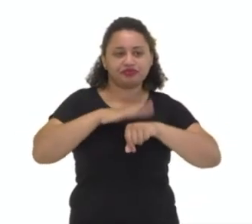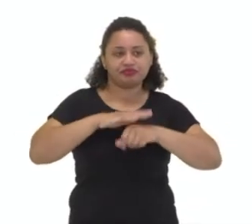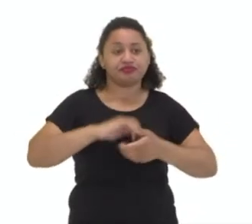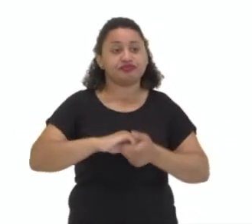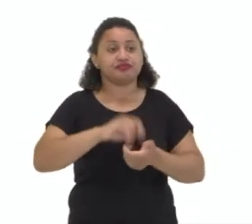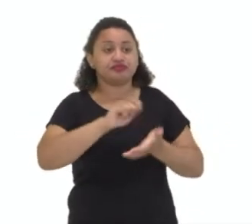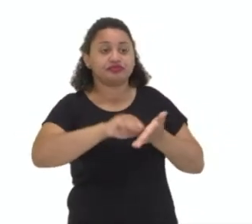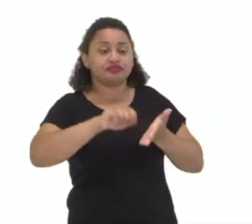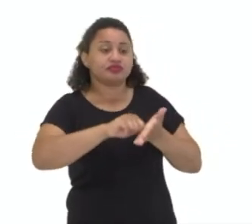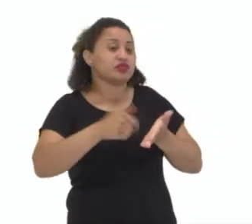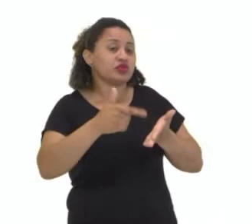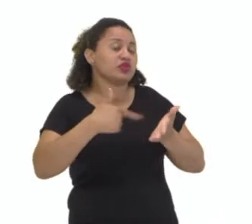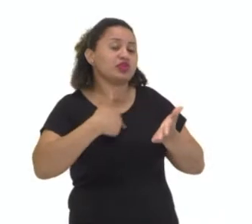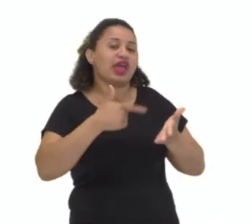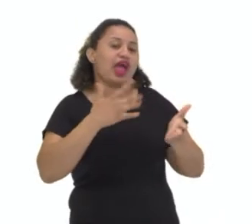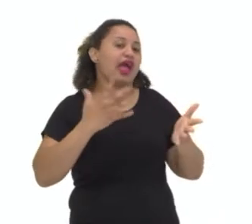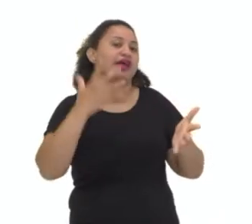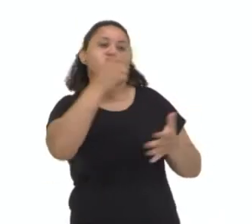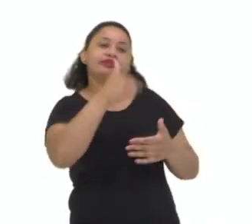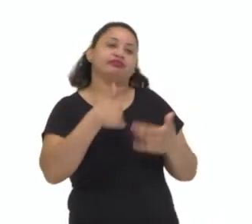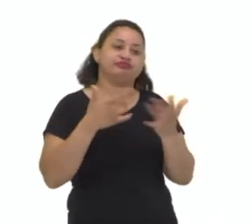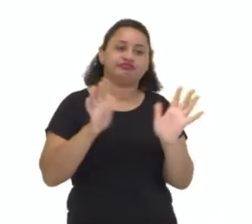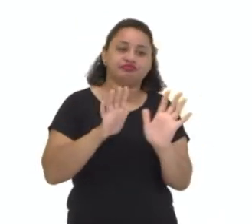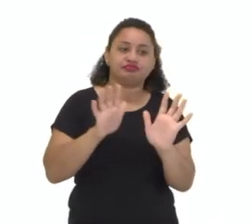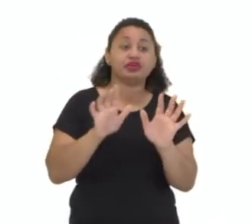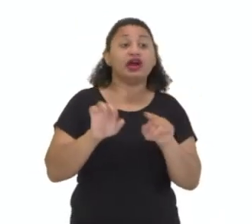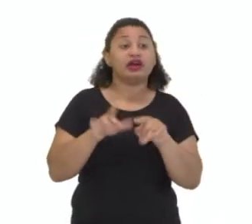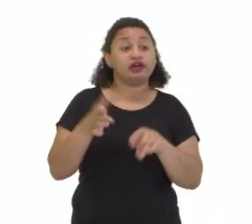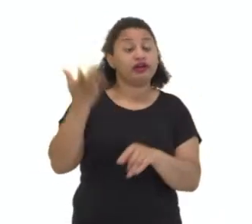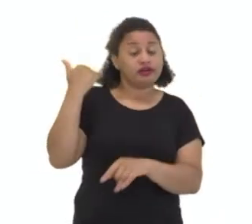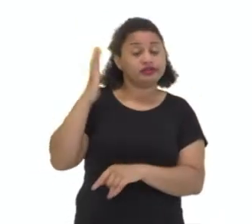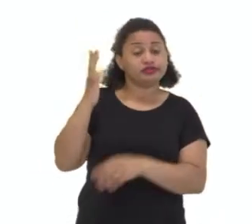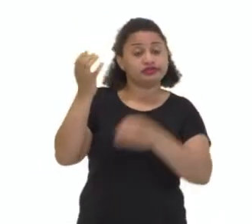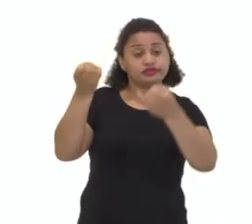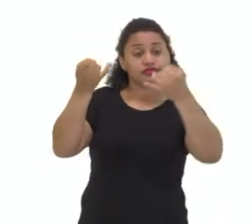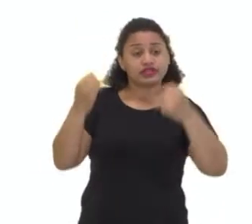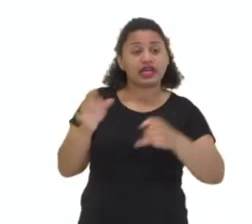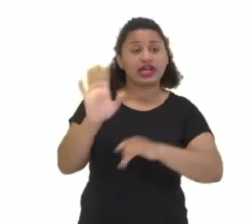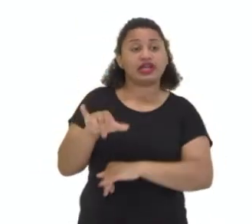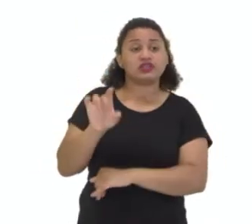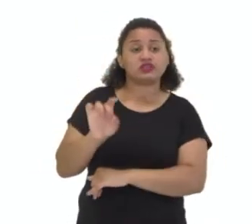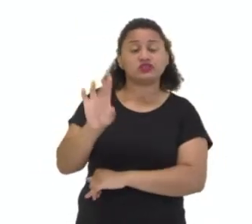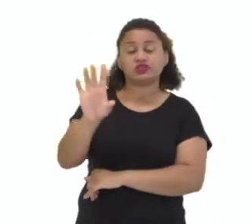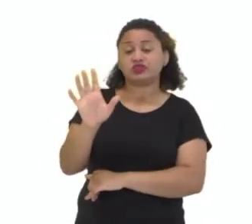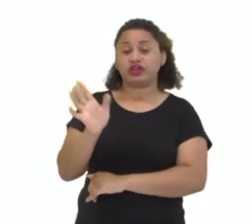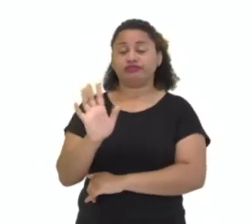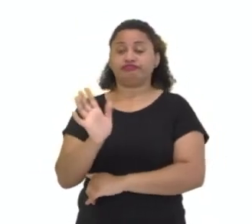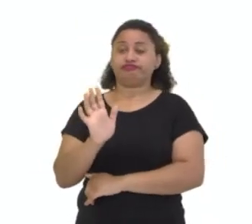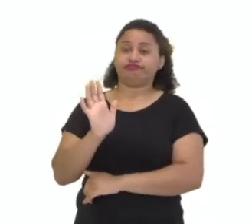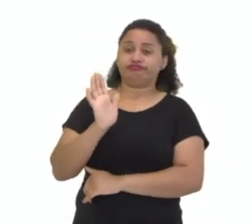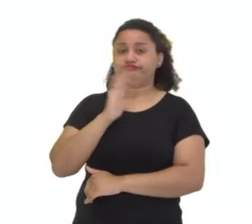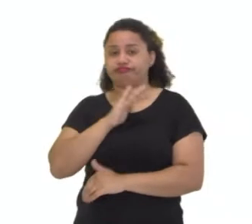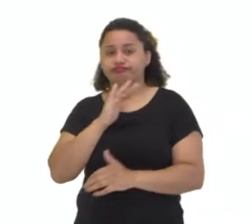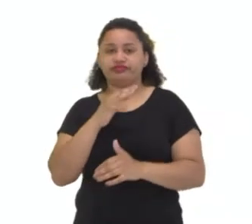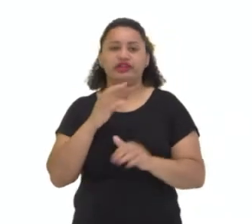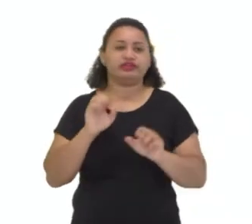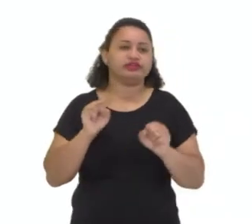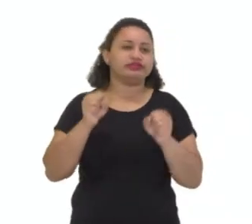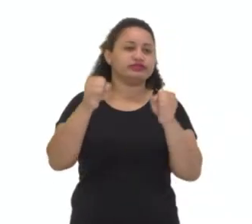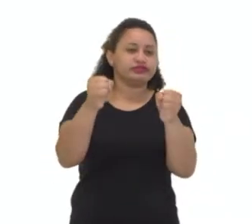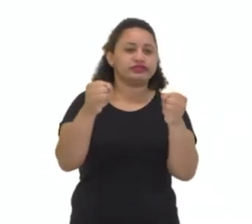de belo, de sublime ou de patético. Como disse antes, é apenas sórdido. Um esforço